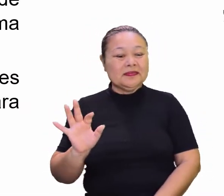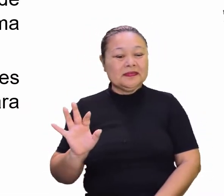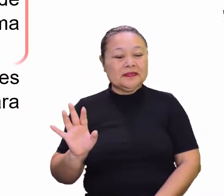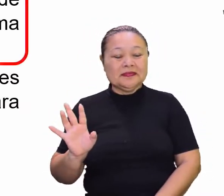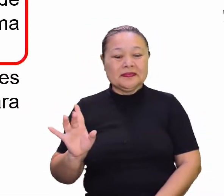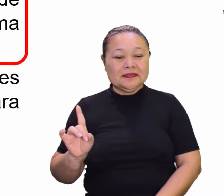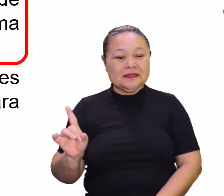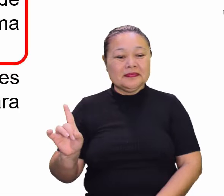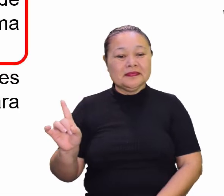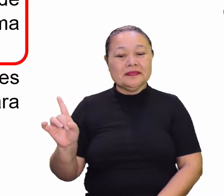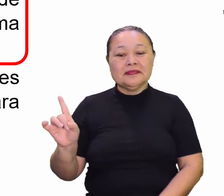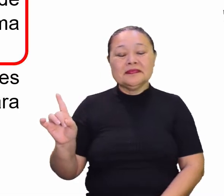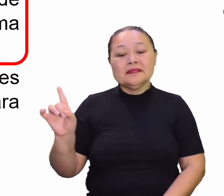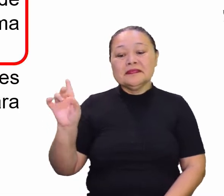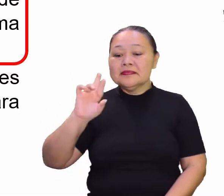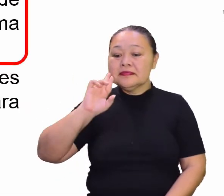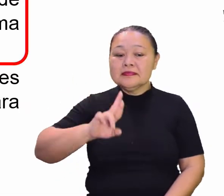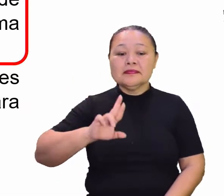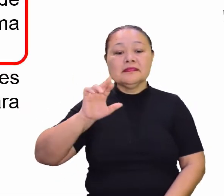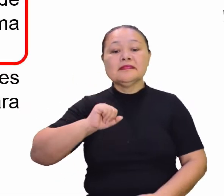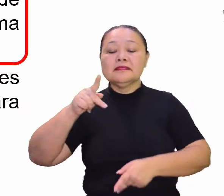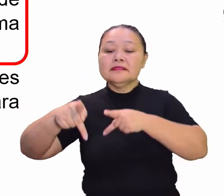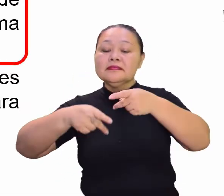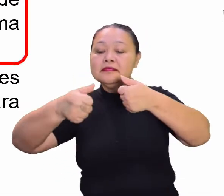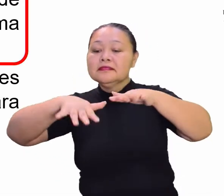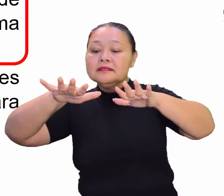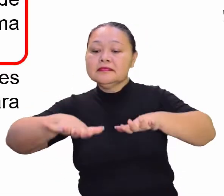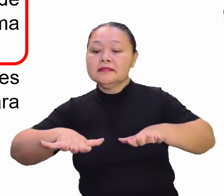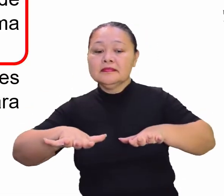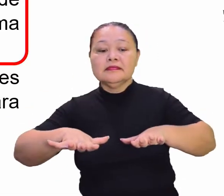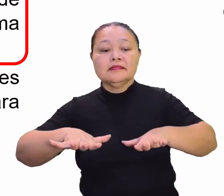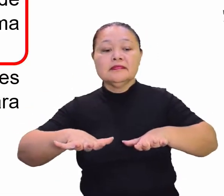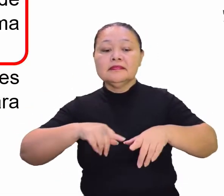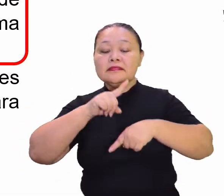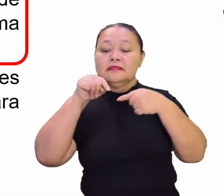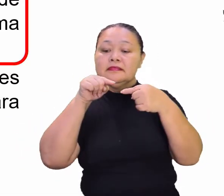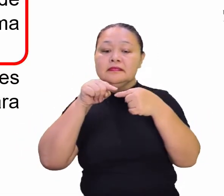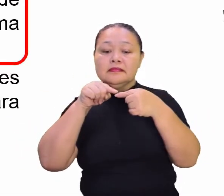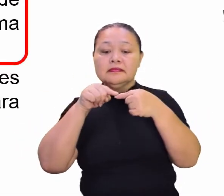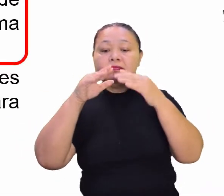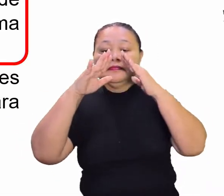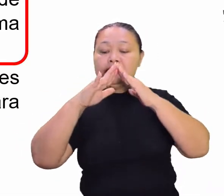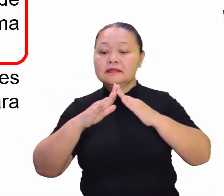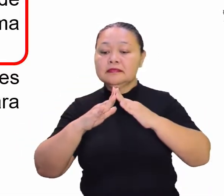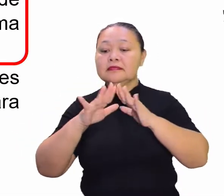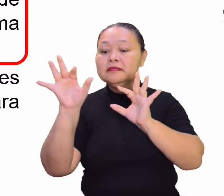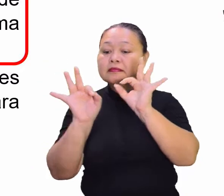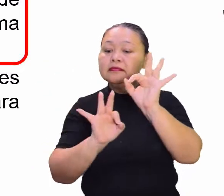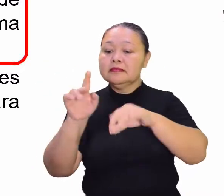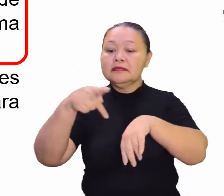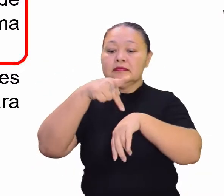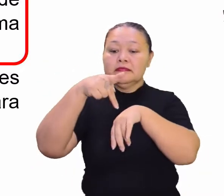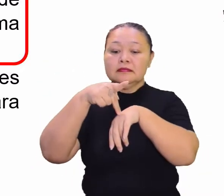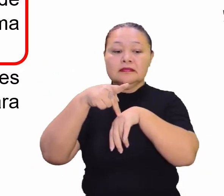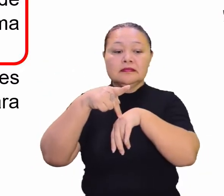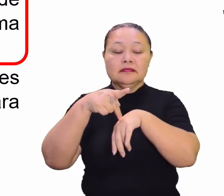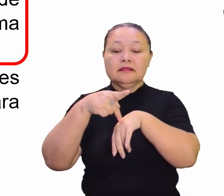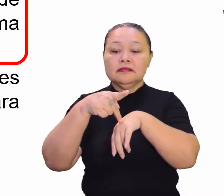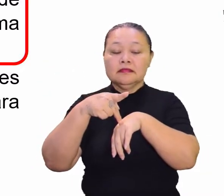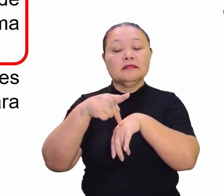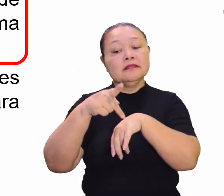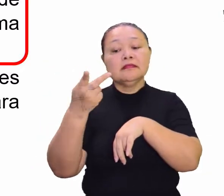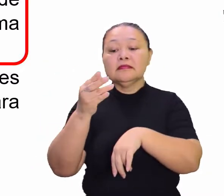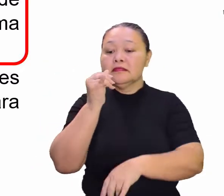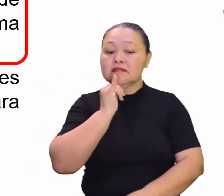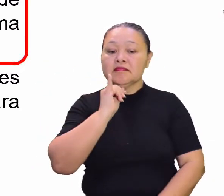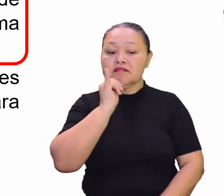Nada, rapaz. Olha só. Colonização de povoamento é ocupação com a finalidade de residir e constituir uma pátria, que demos